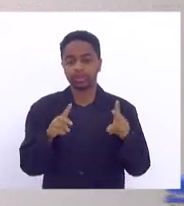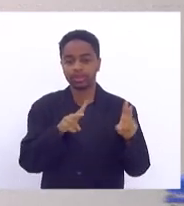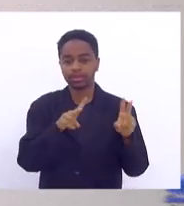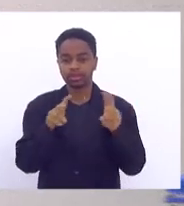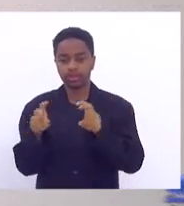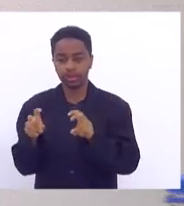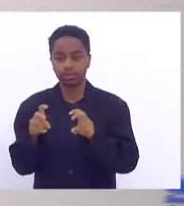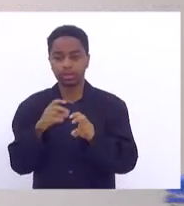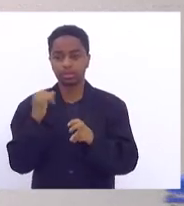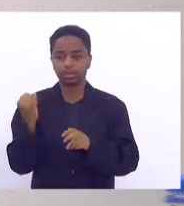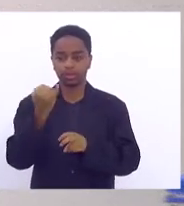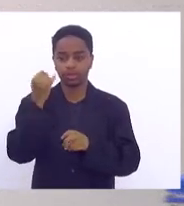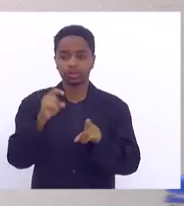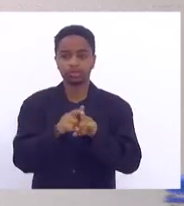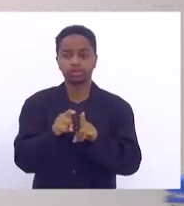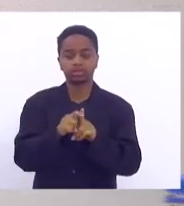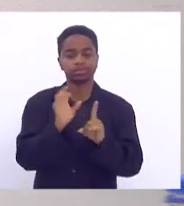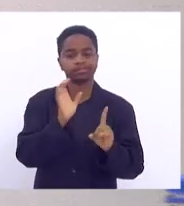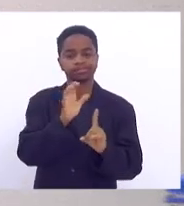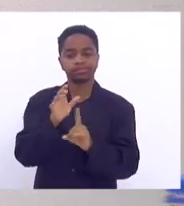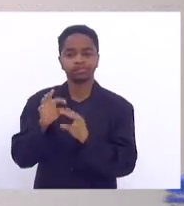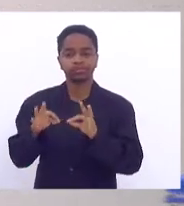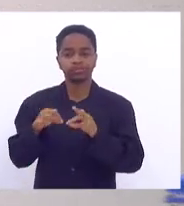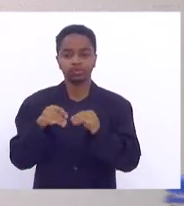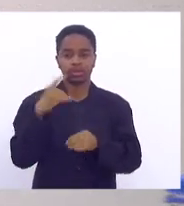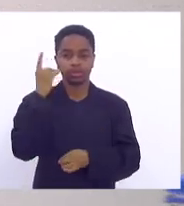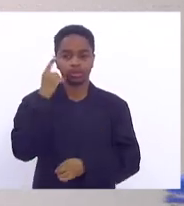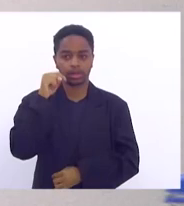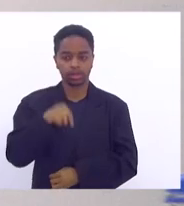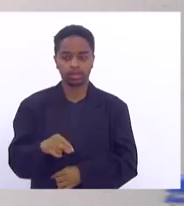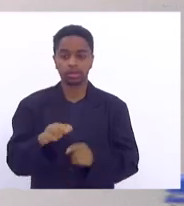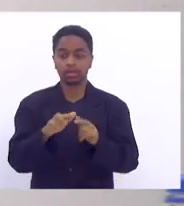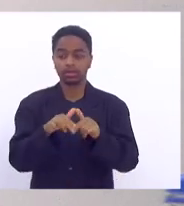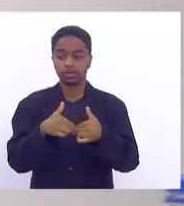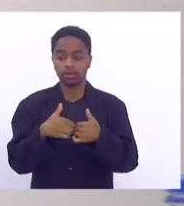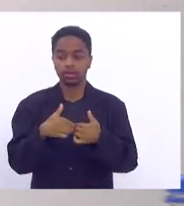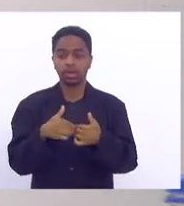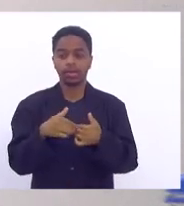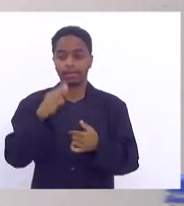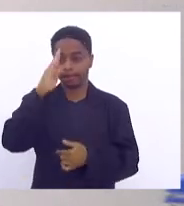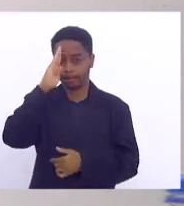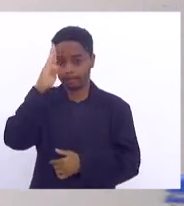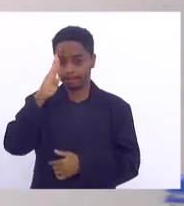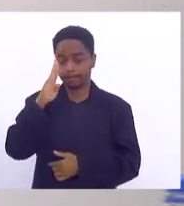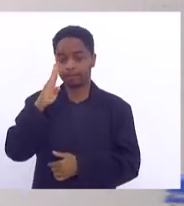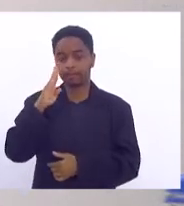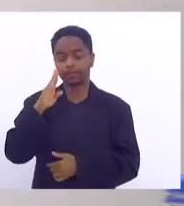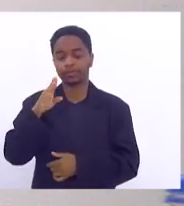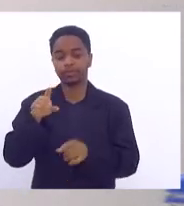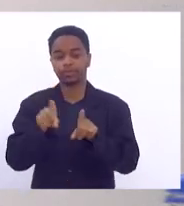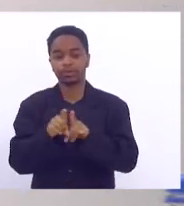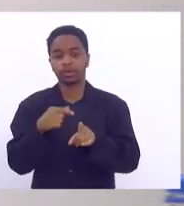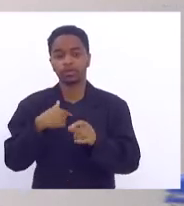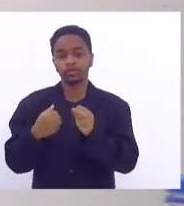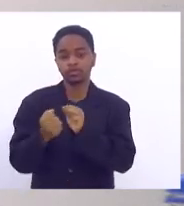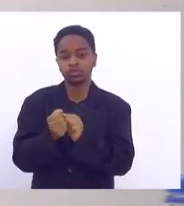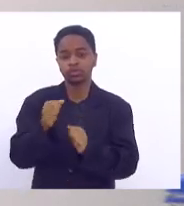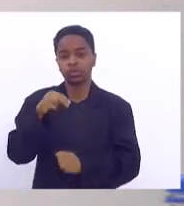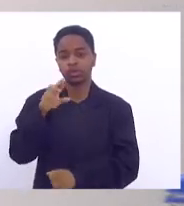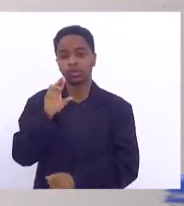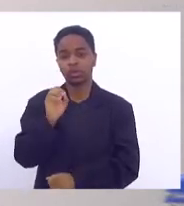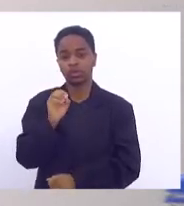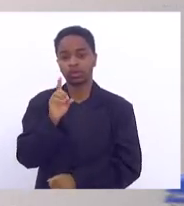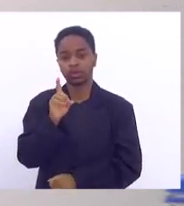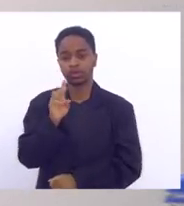tocante a todos os deputados da nossa casa e essa foi a razão maior eu junto com Dr Rodrigo Dr Dante